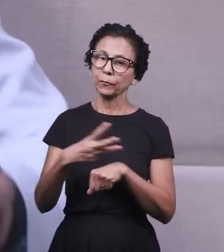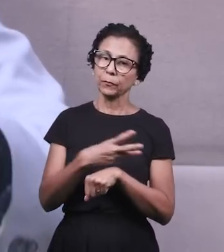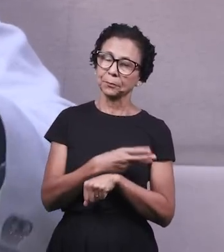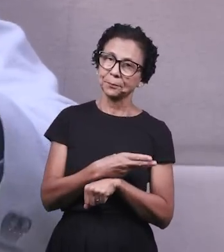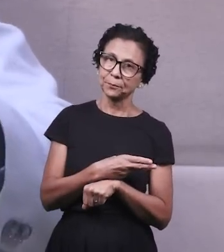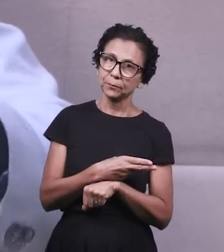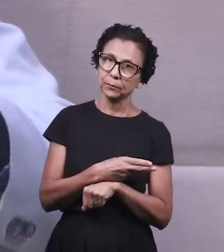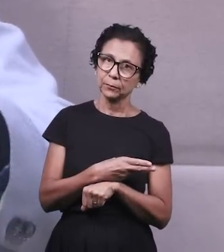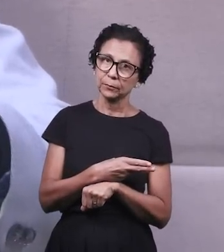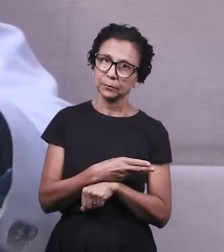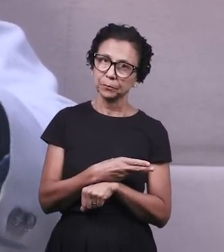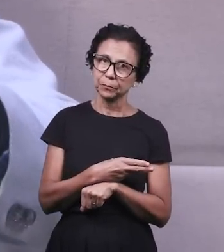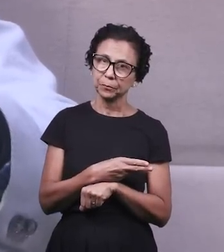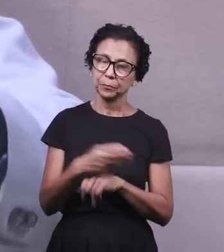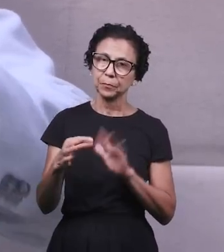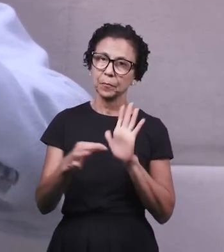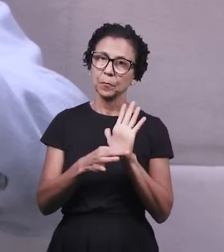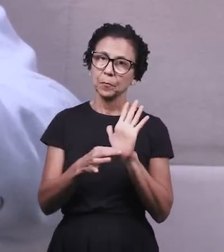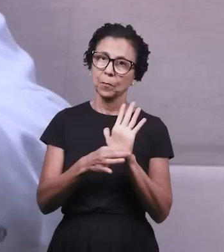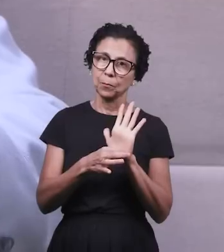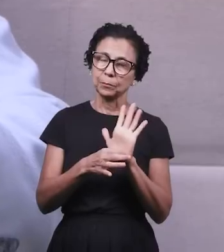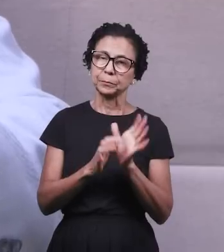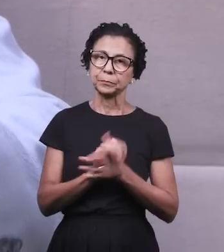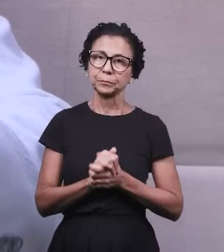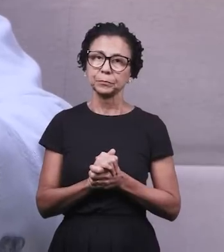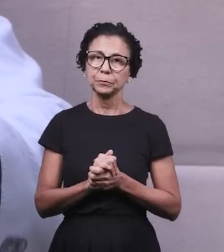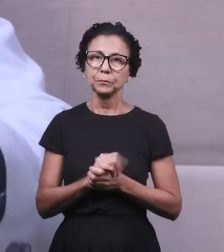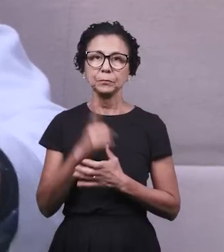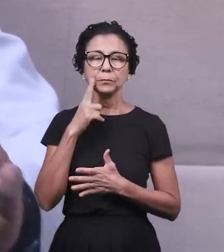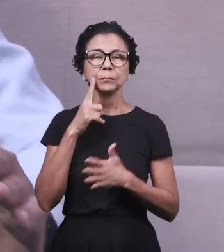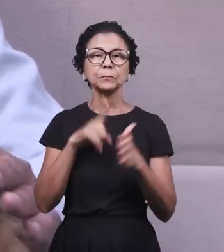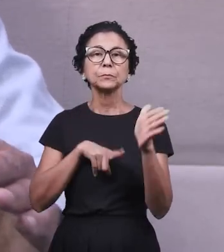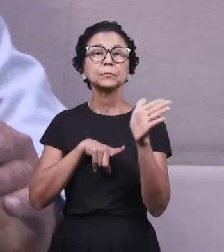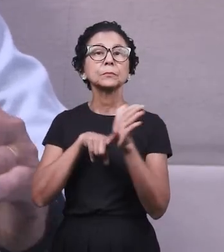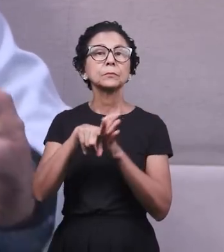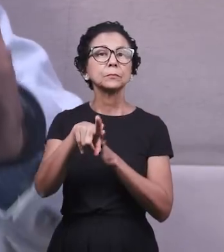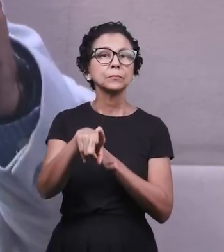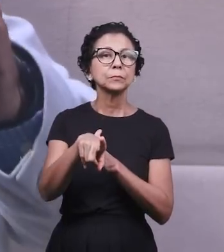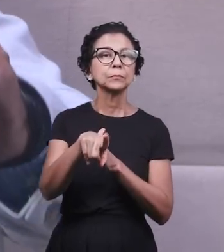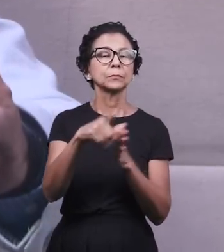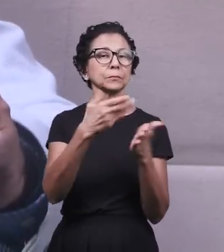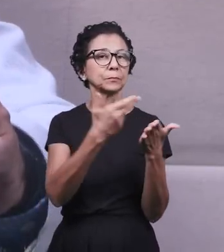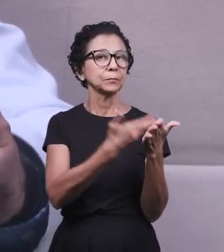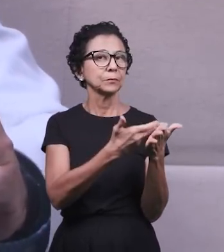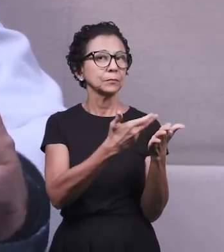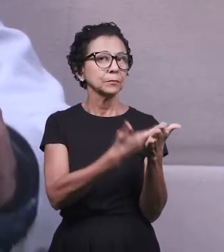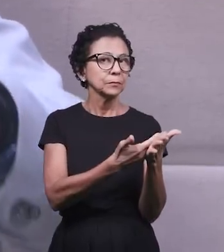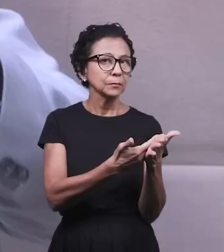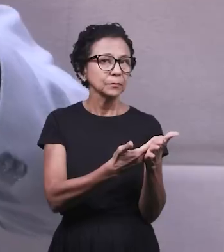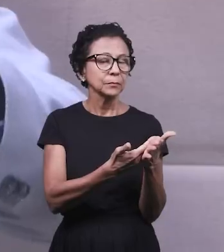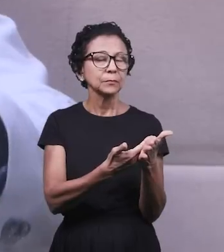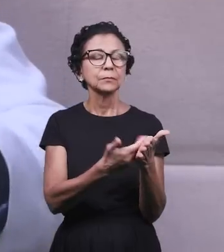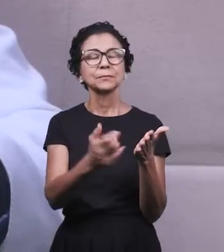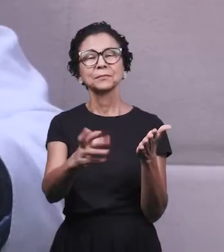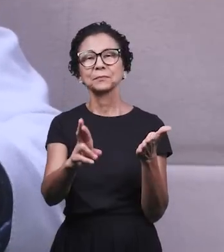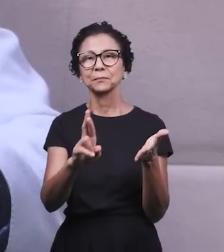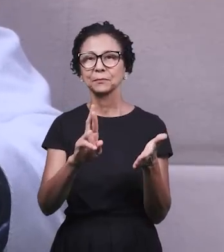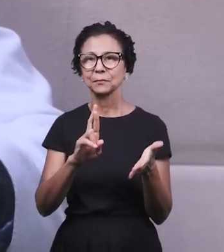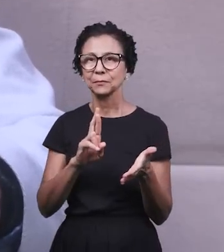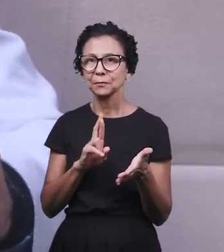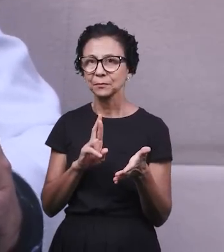WhatsApp, onde lá estará proposta uma questão, onde você vai poder estudar,